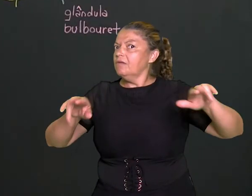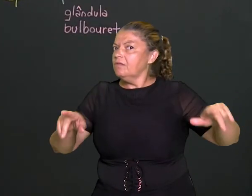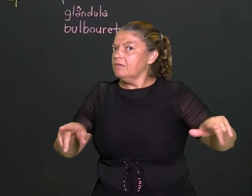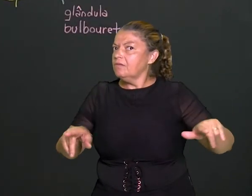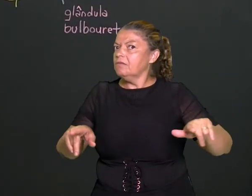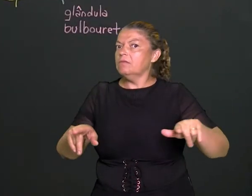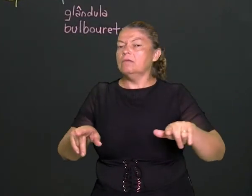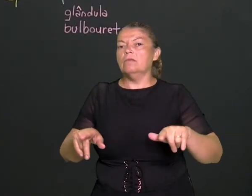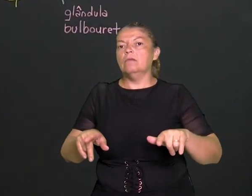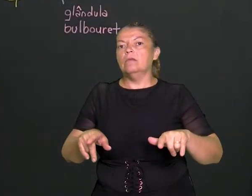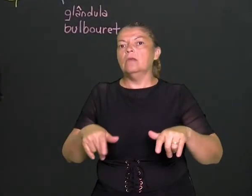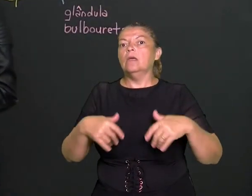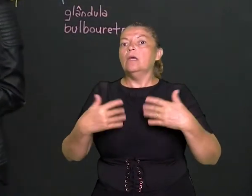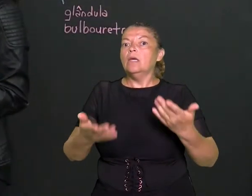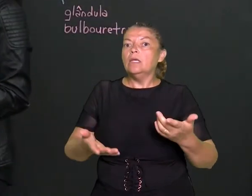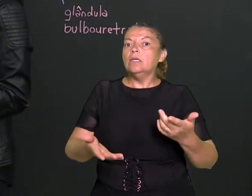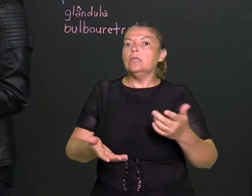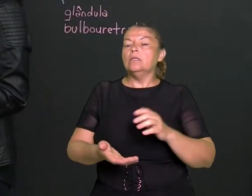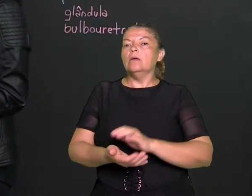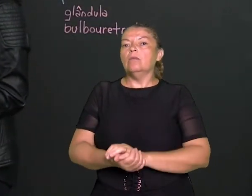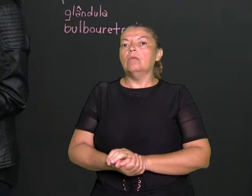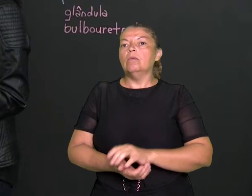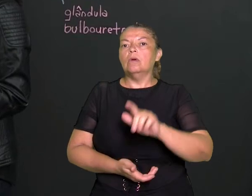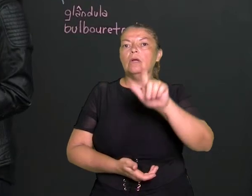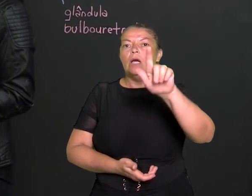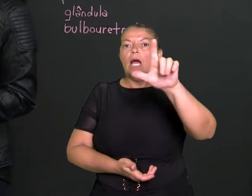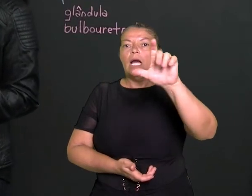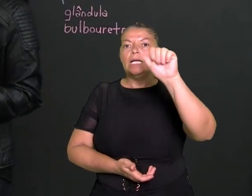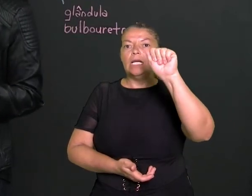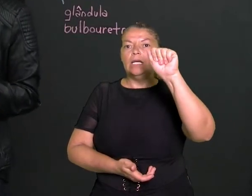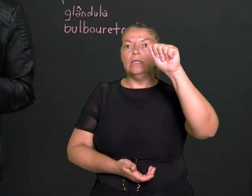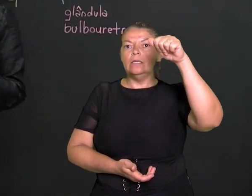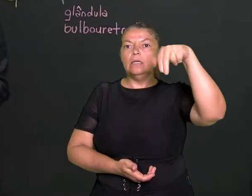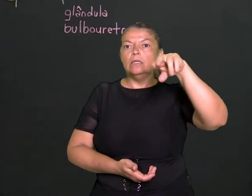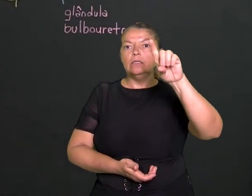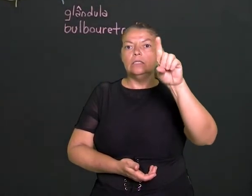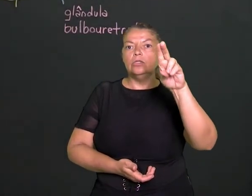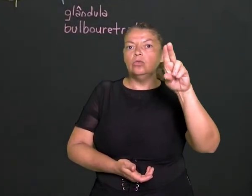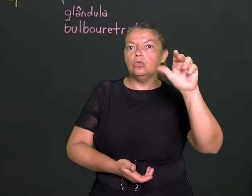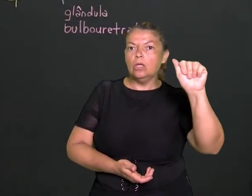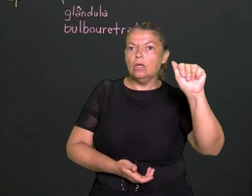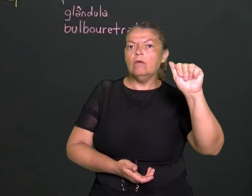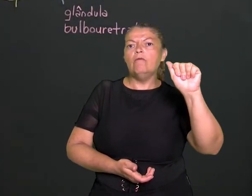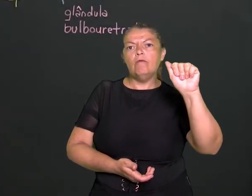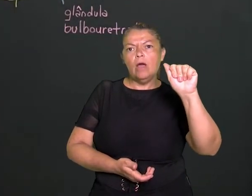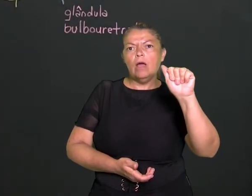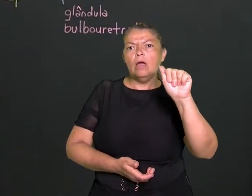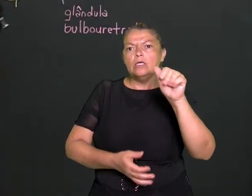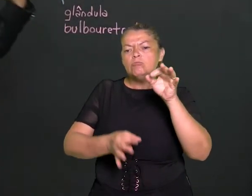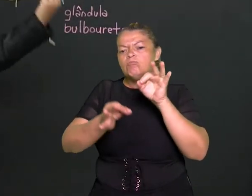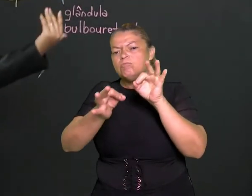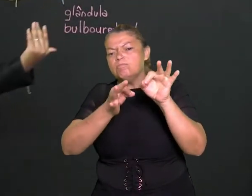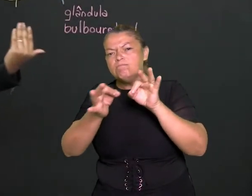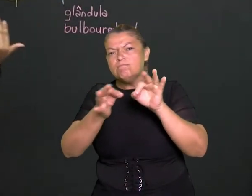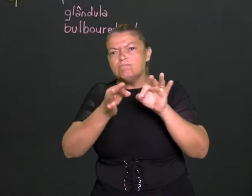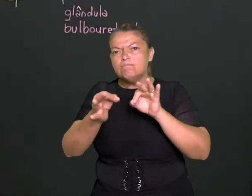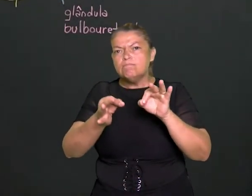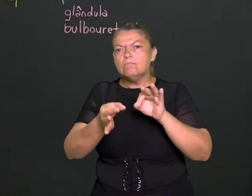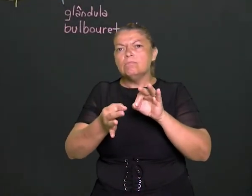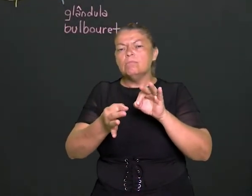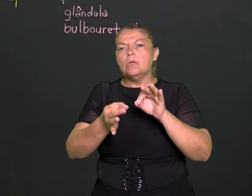caminho esteja limpo. Então, a glândula bulbo-uretral ela vai atuar lubrificando também essa uretra, porque